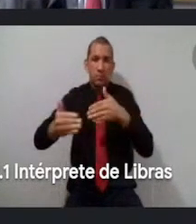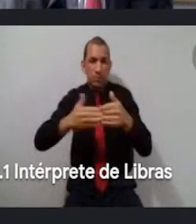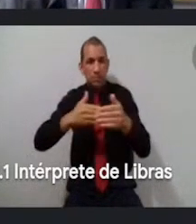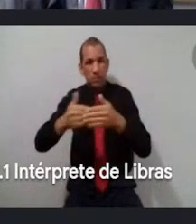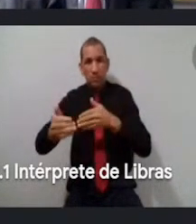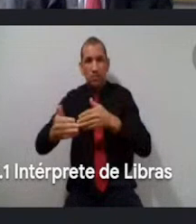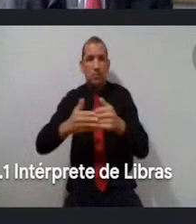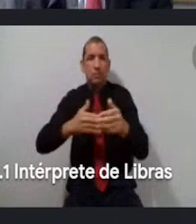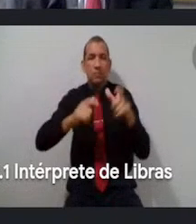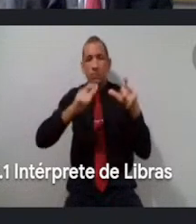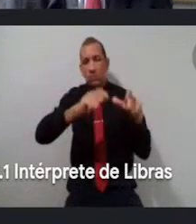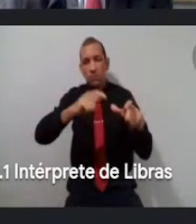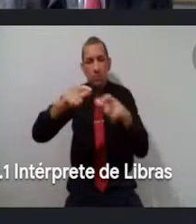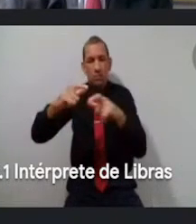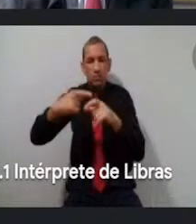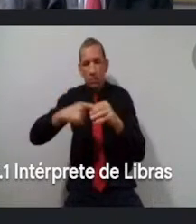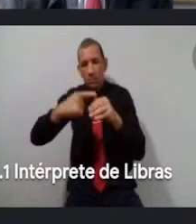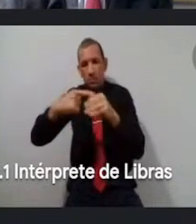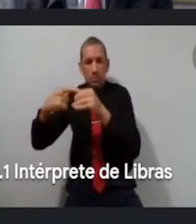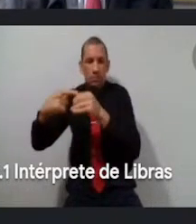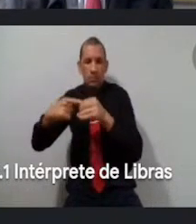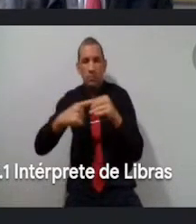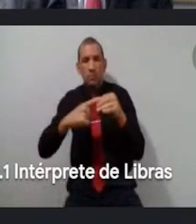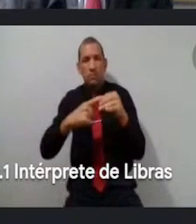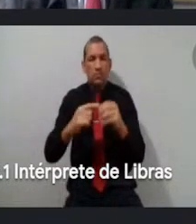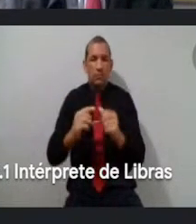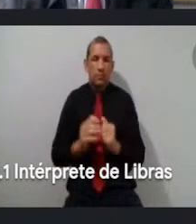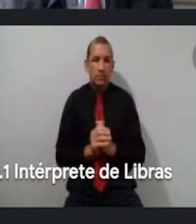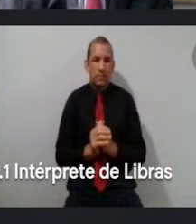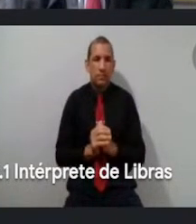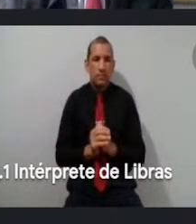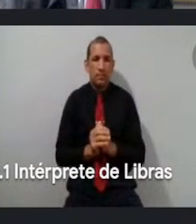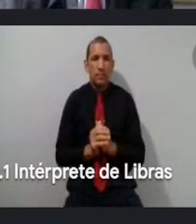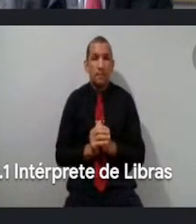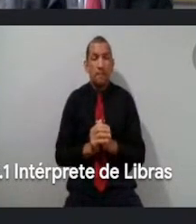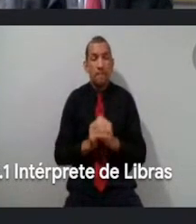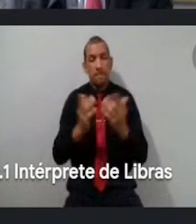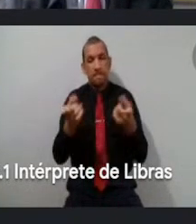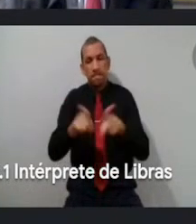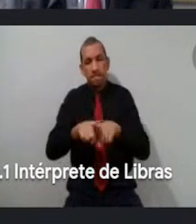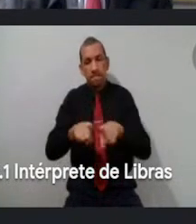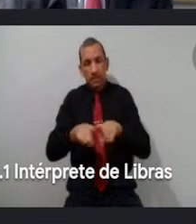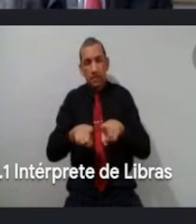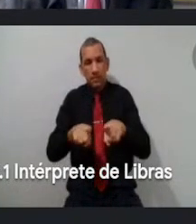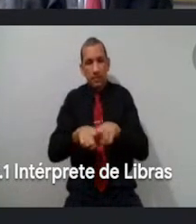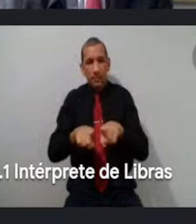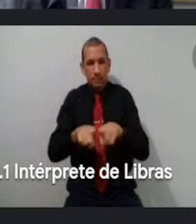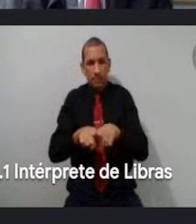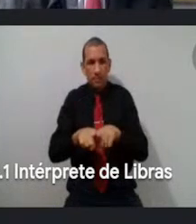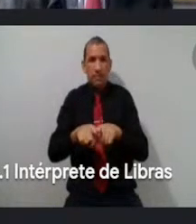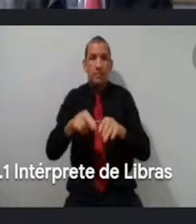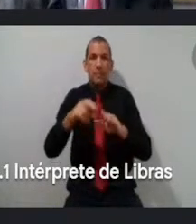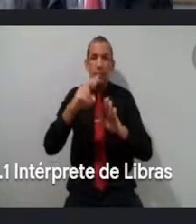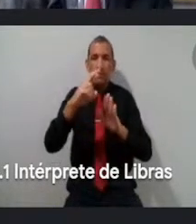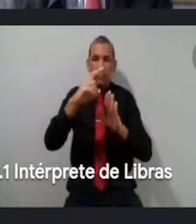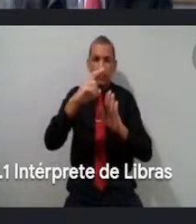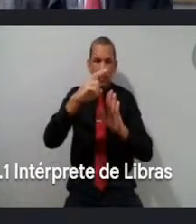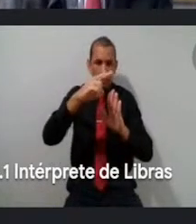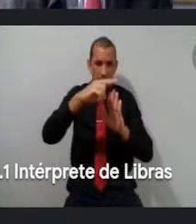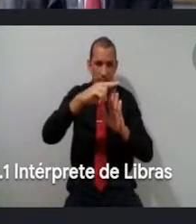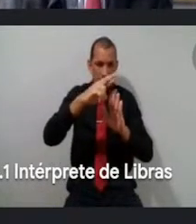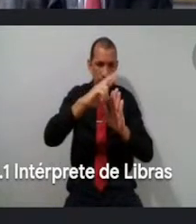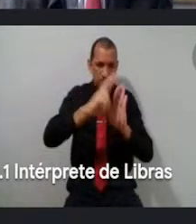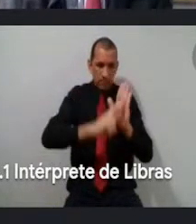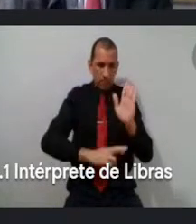qualquer qualquer que seja o município do domicílio do eleitor e é também nos termos desta resolução